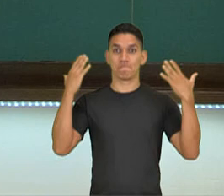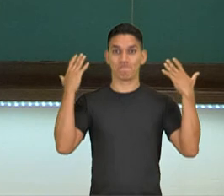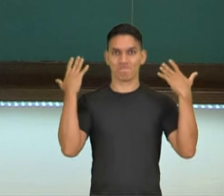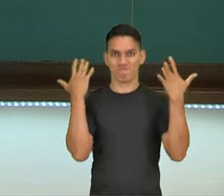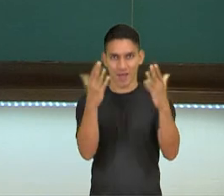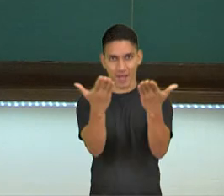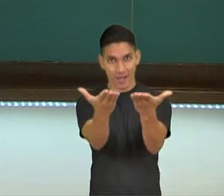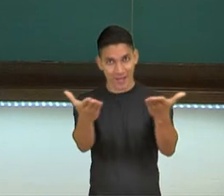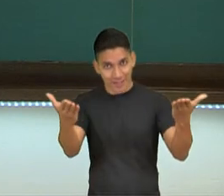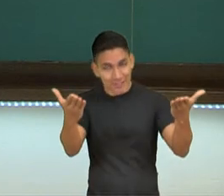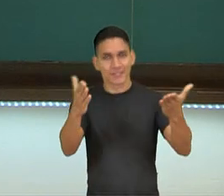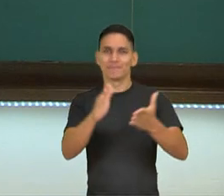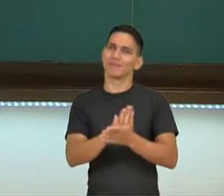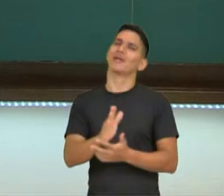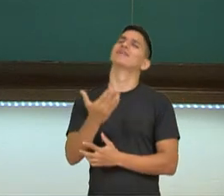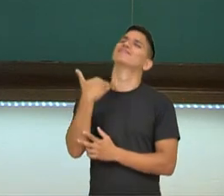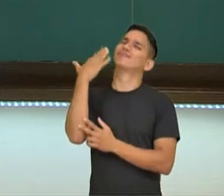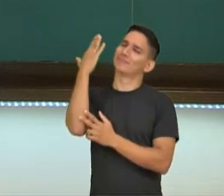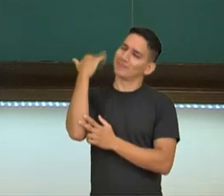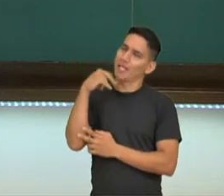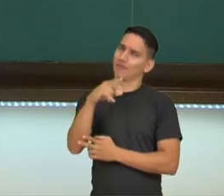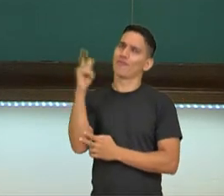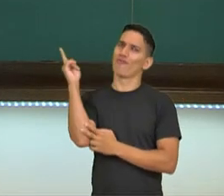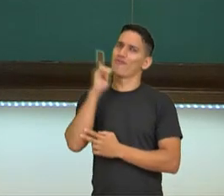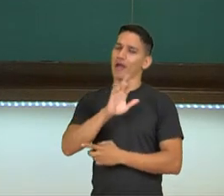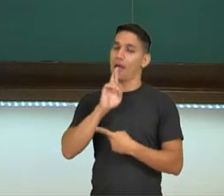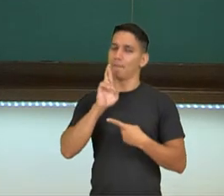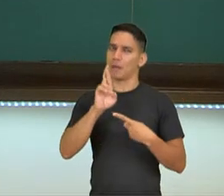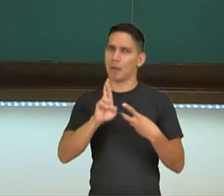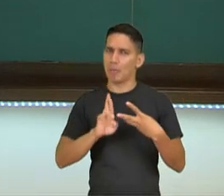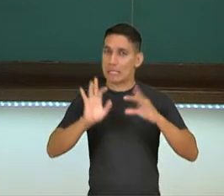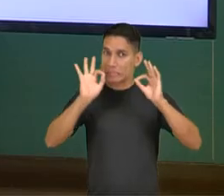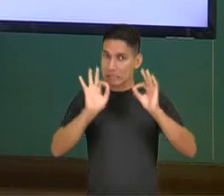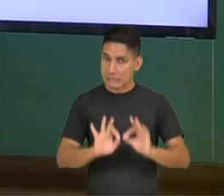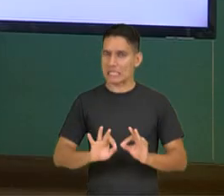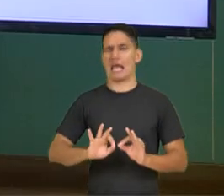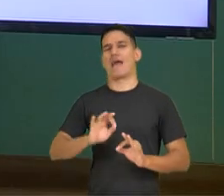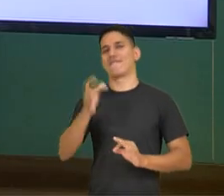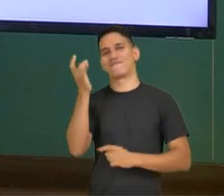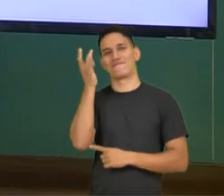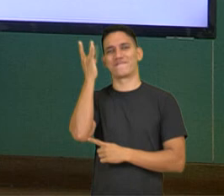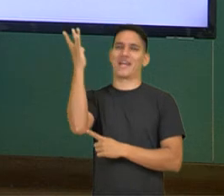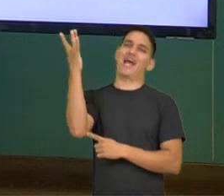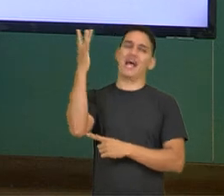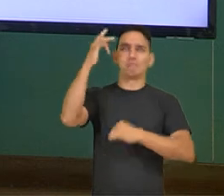Muito bem, já sabia que você tinha essa resposta na ponta do